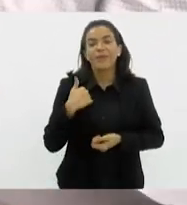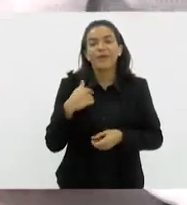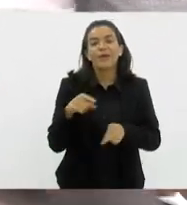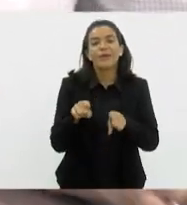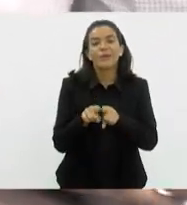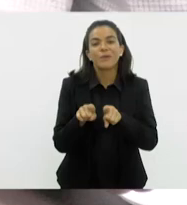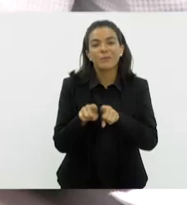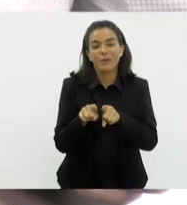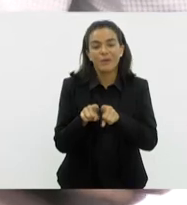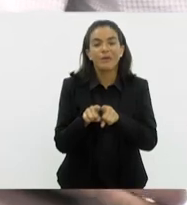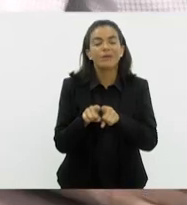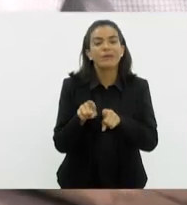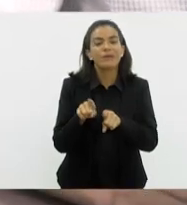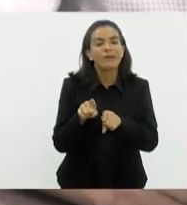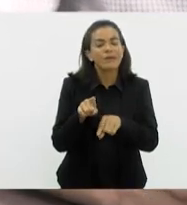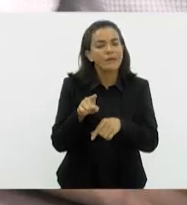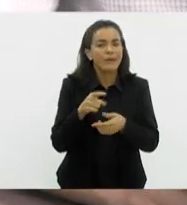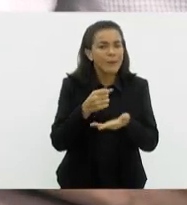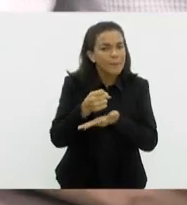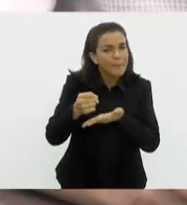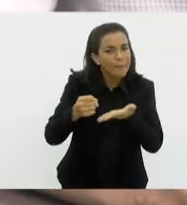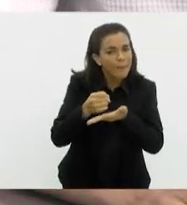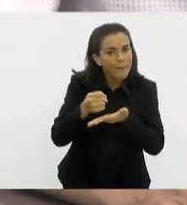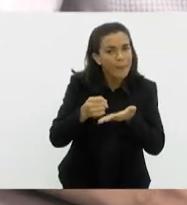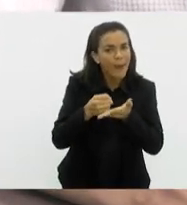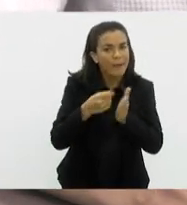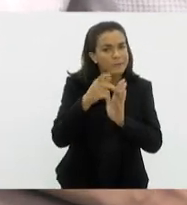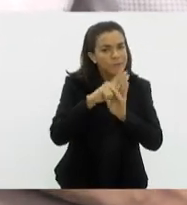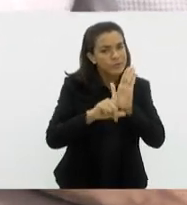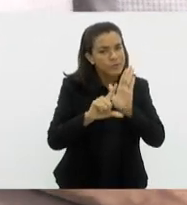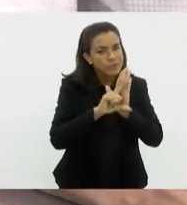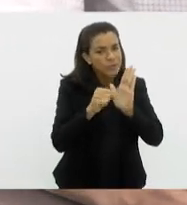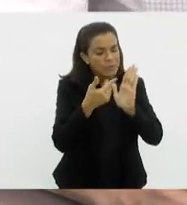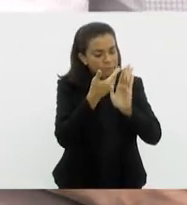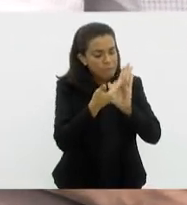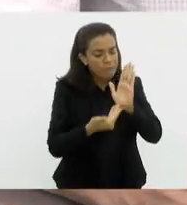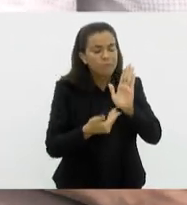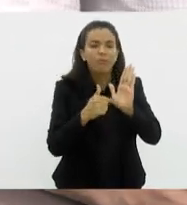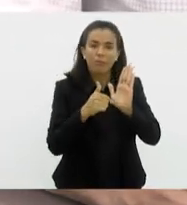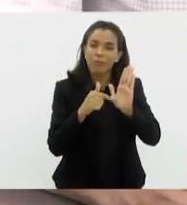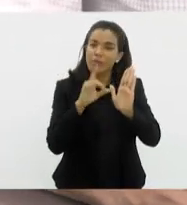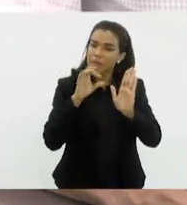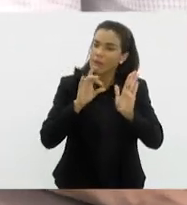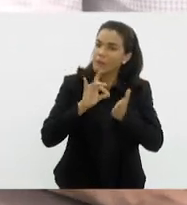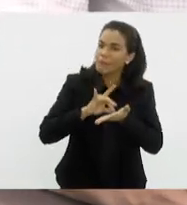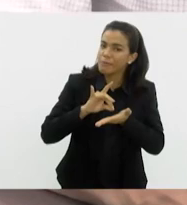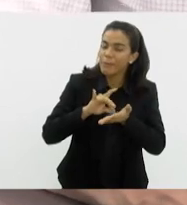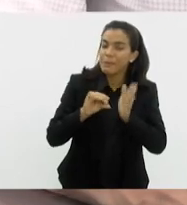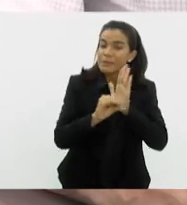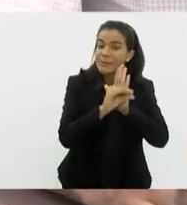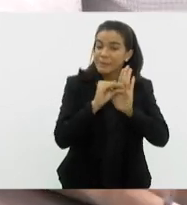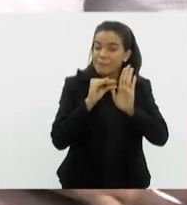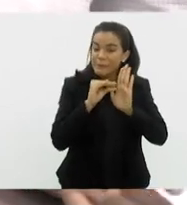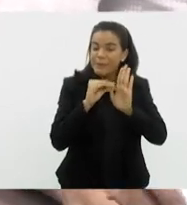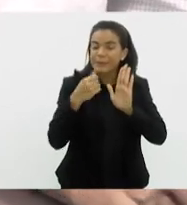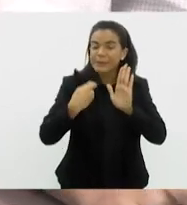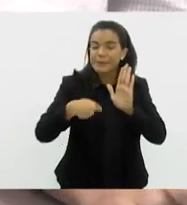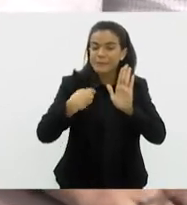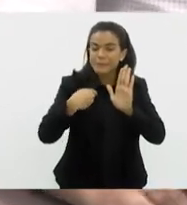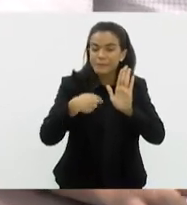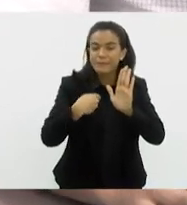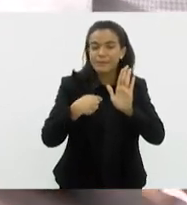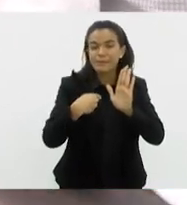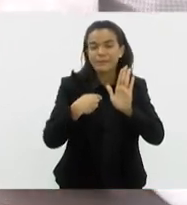aqui que, no essencial, o projeto, de alguma maneira, contempla isso. Mas as emendas precisam mais e